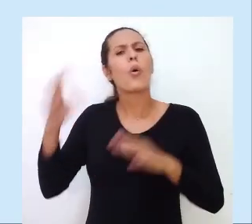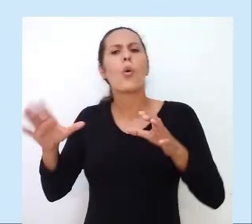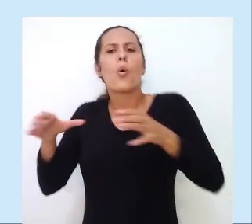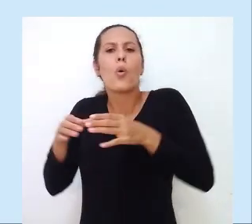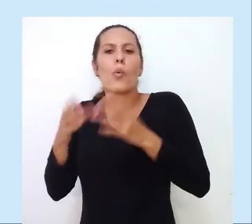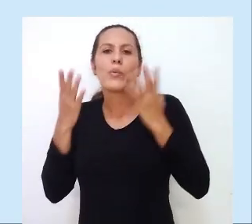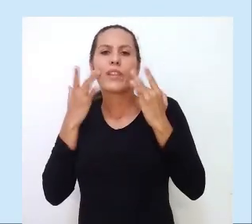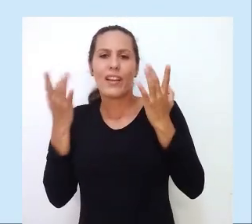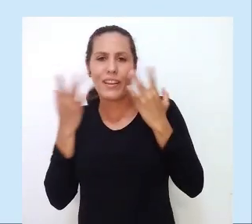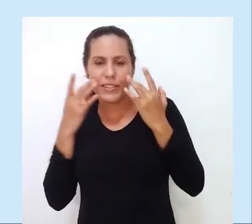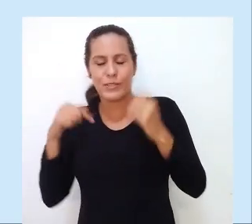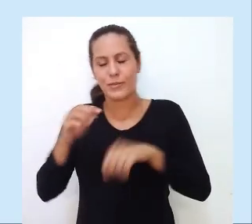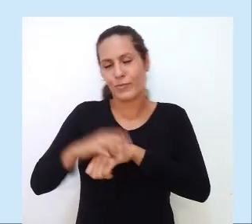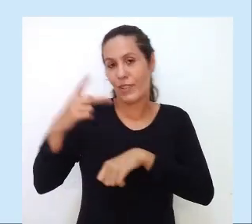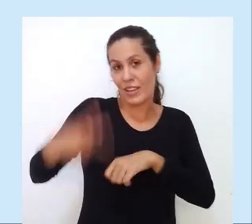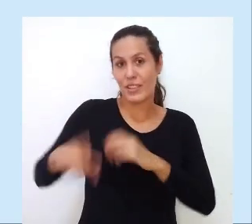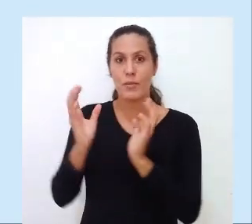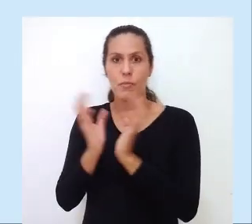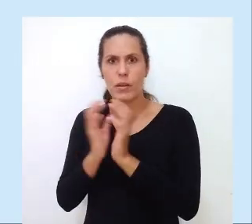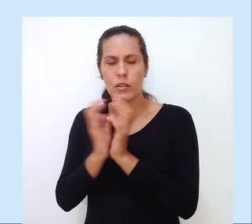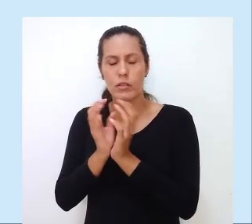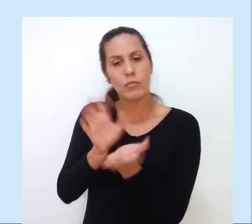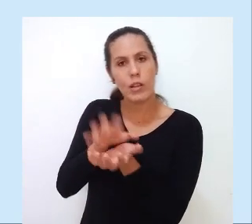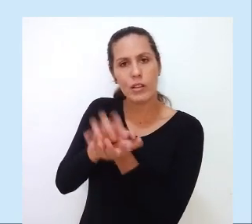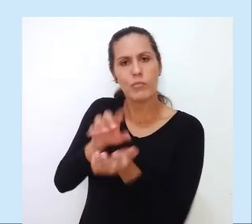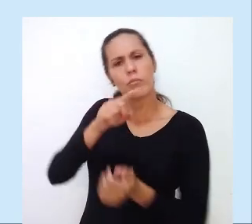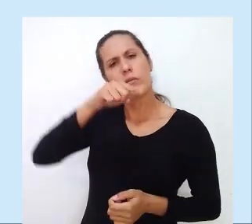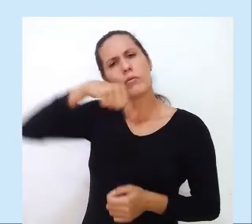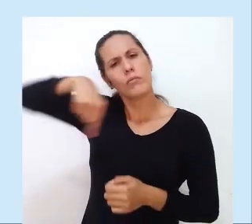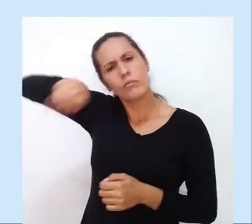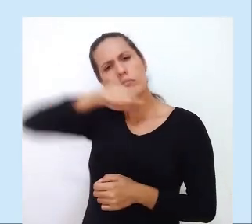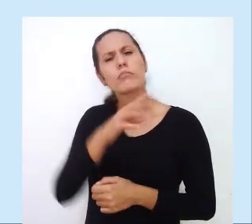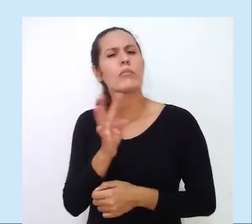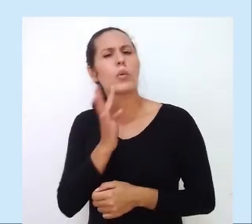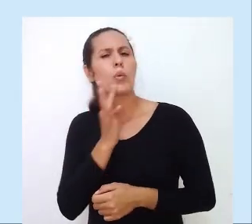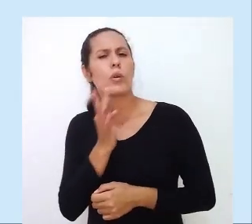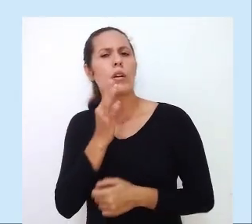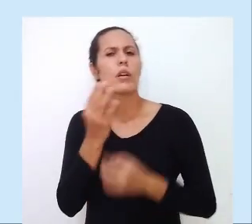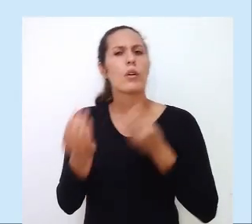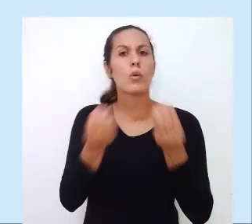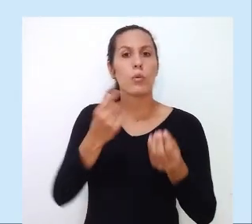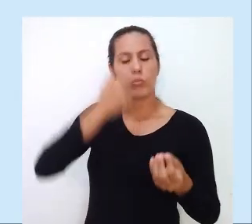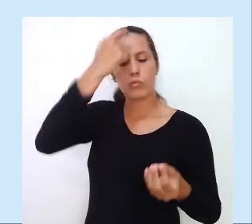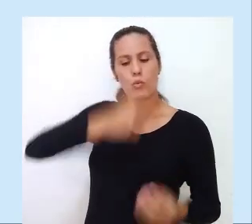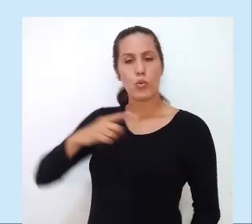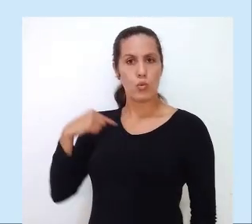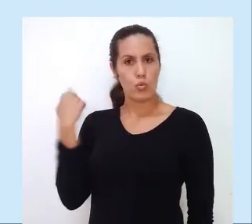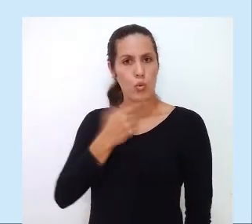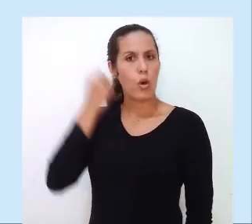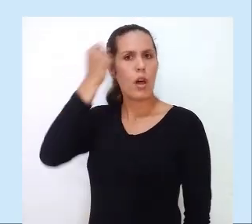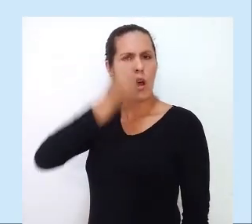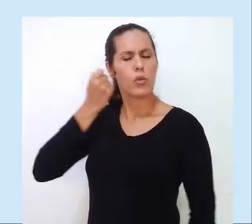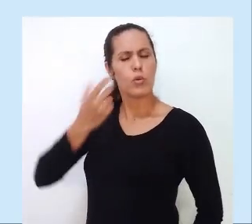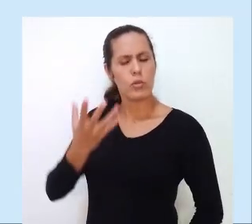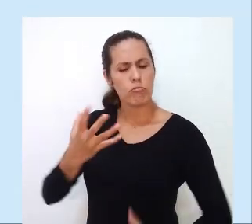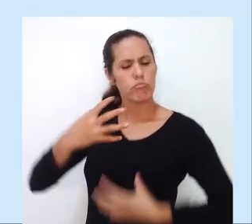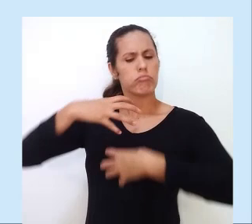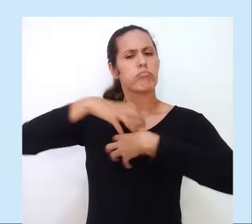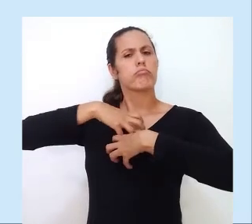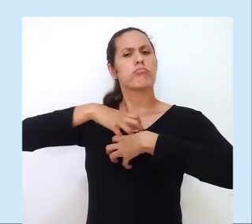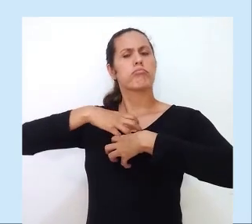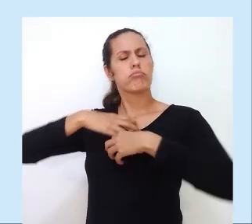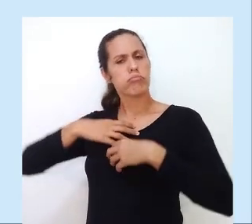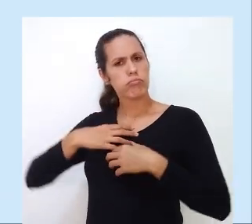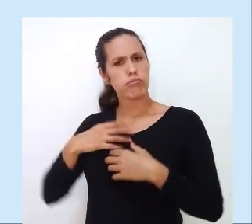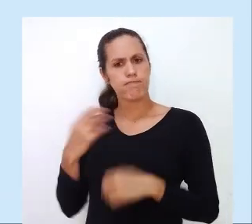de uma companhia teatral aqui de Pernambuco, para vocês verem como os nossos atores, eles são